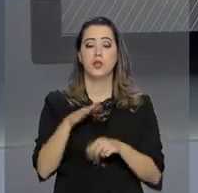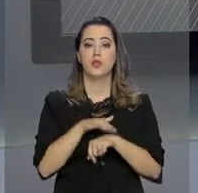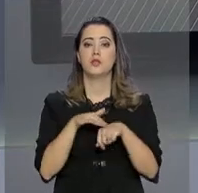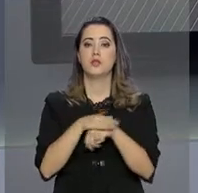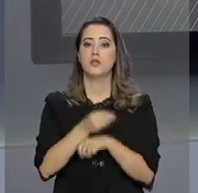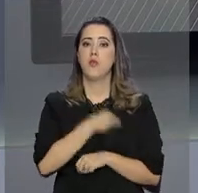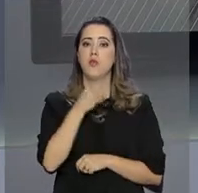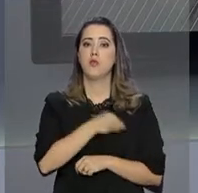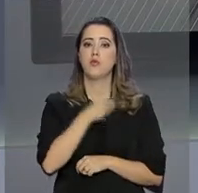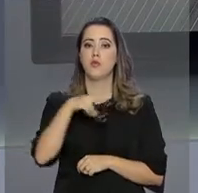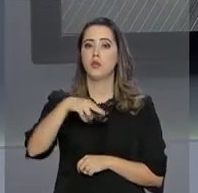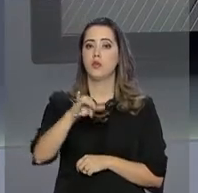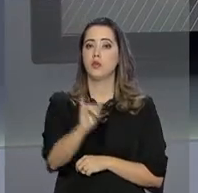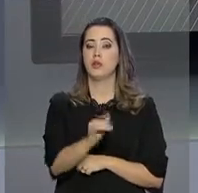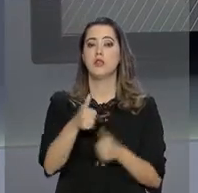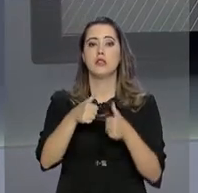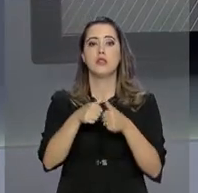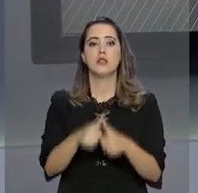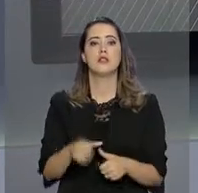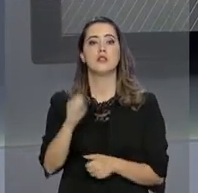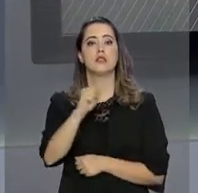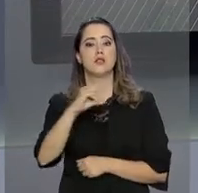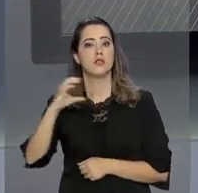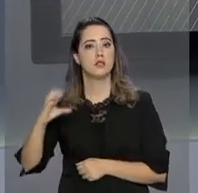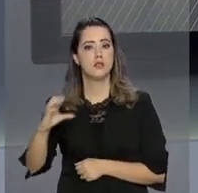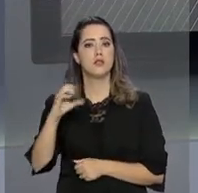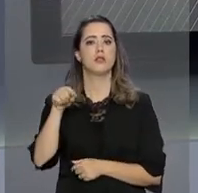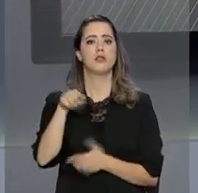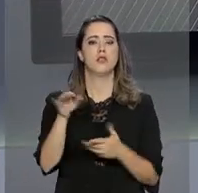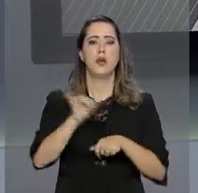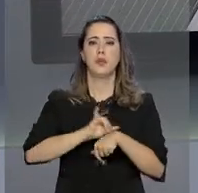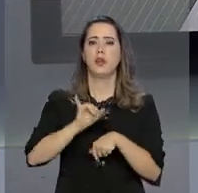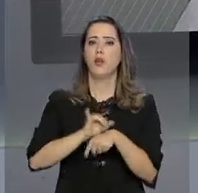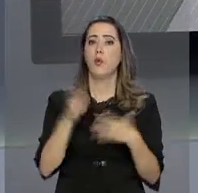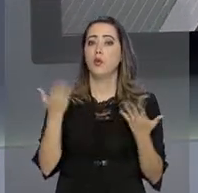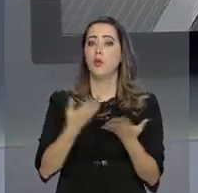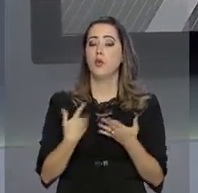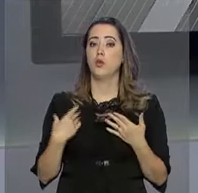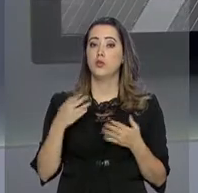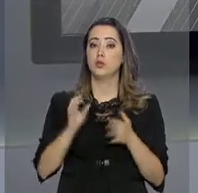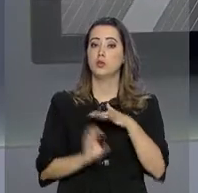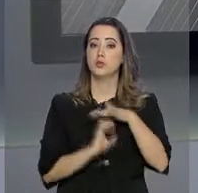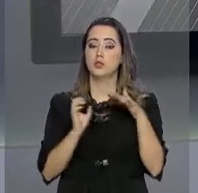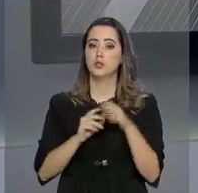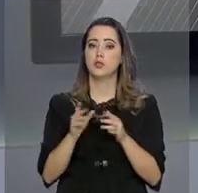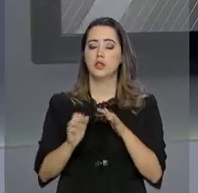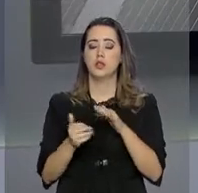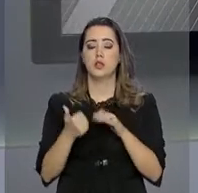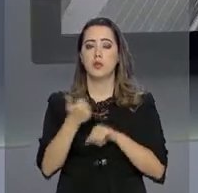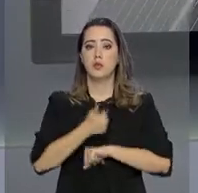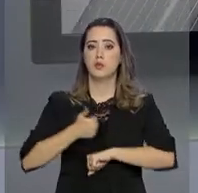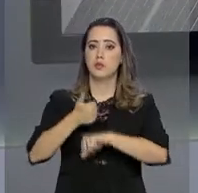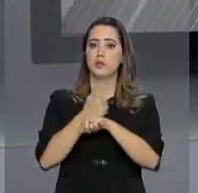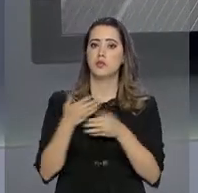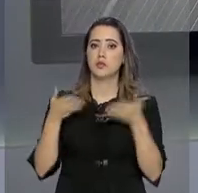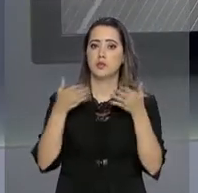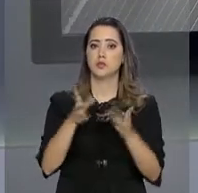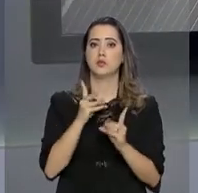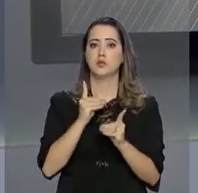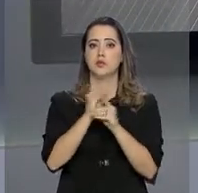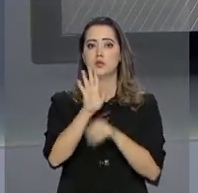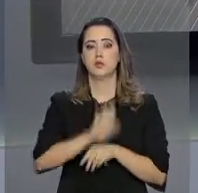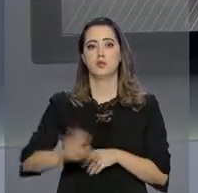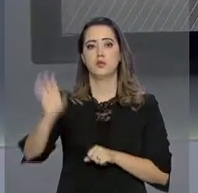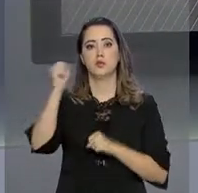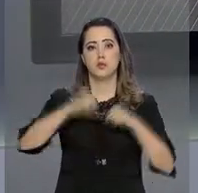ao vivo com repórter ney pereira que está em florianópolis santa catarina onde empresários e profissionais participam do encontro nacional